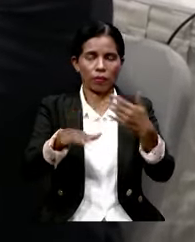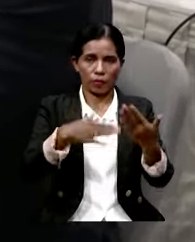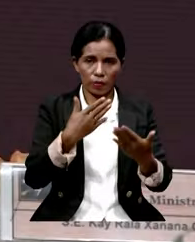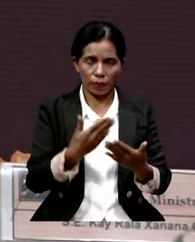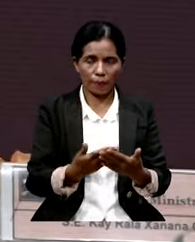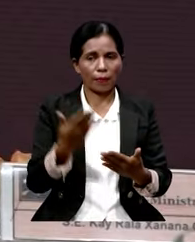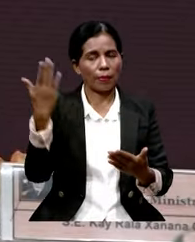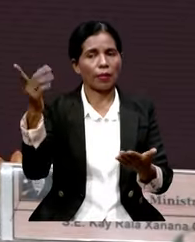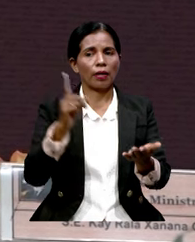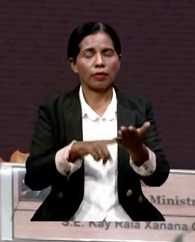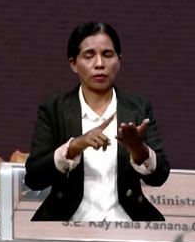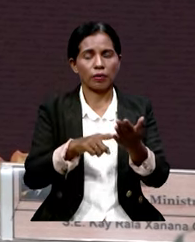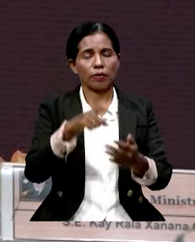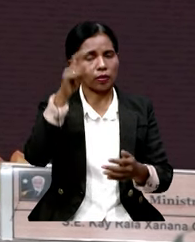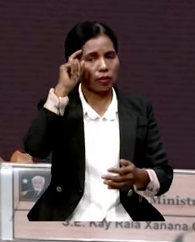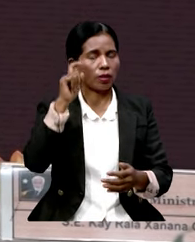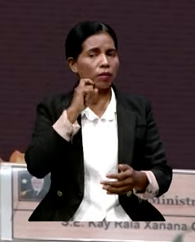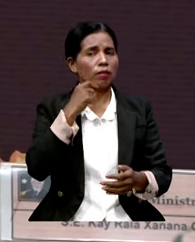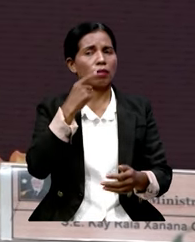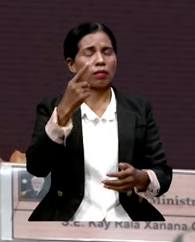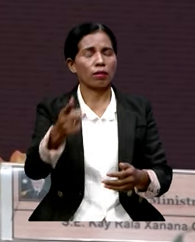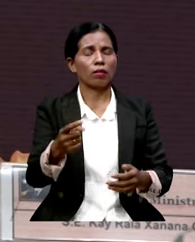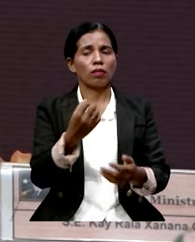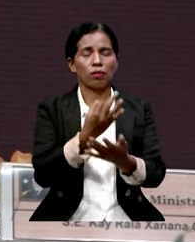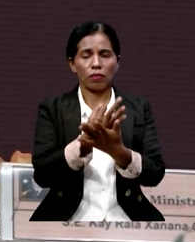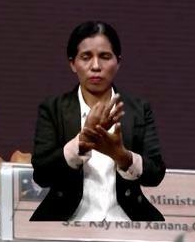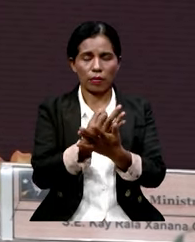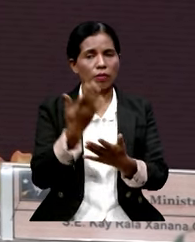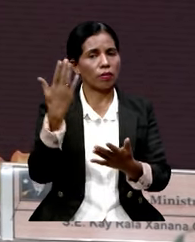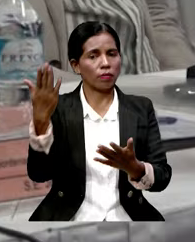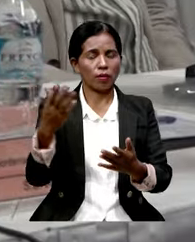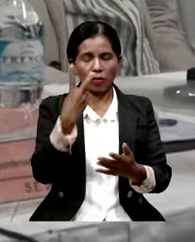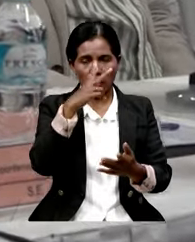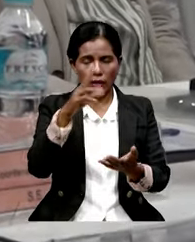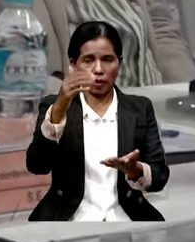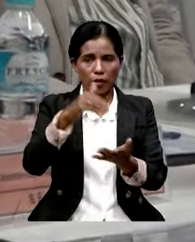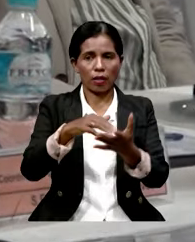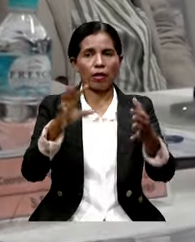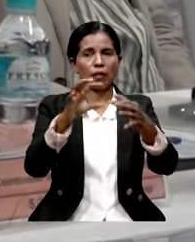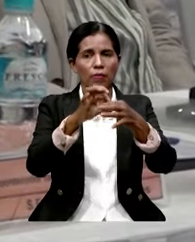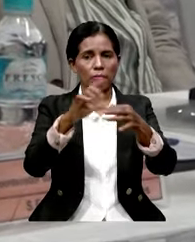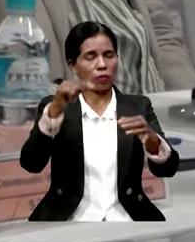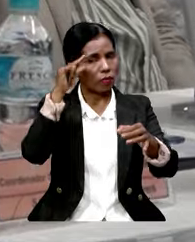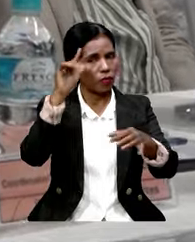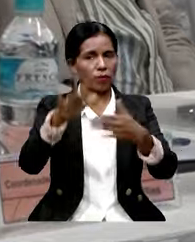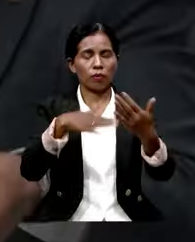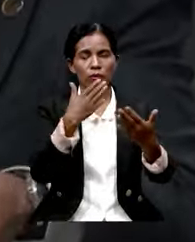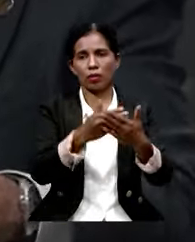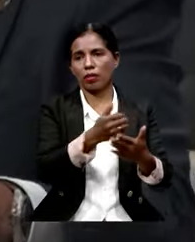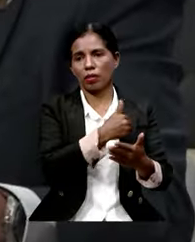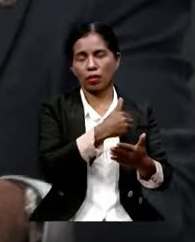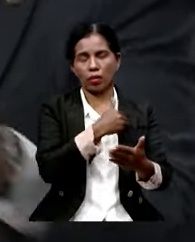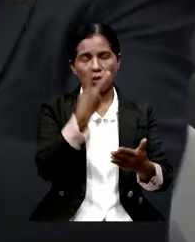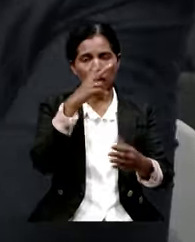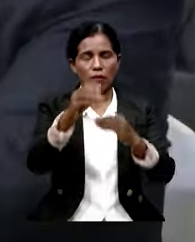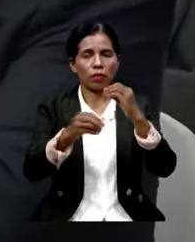nia discurso sanana hatete jornada orçamental ne atu halo reflexão ba membro governo hotu nebe sida consegue